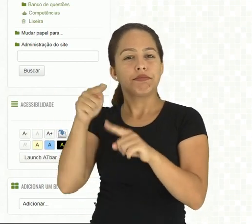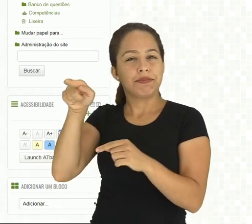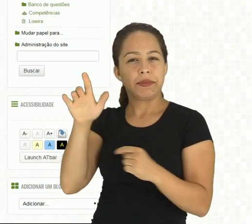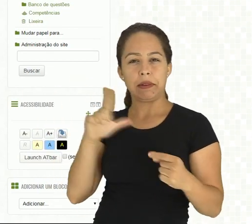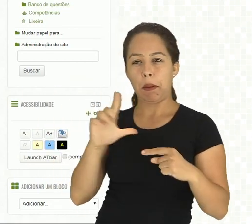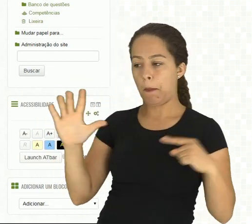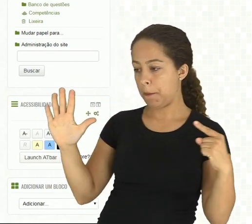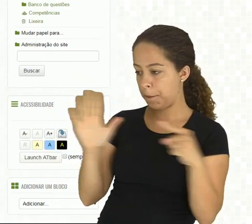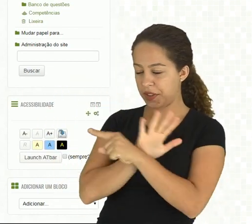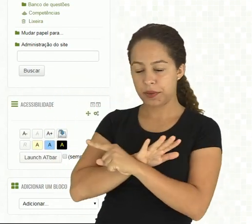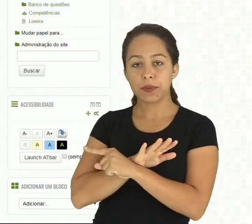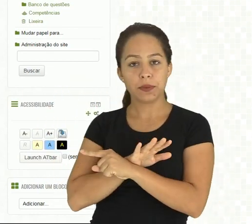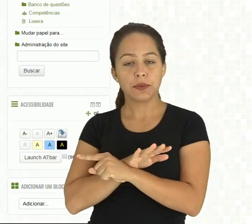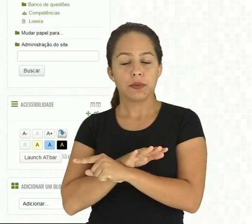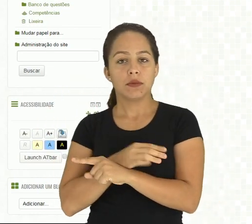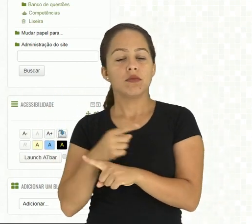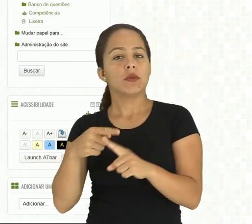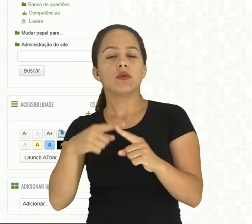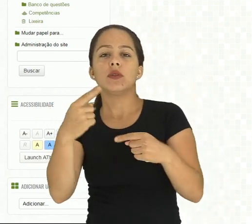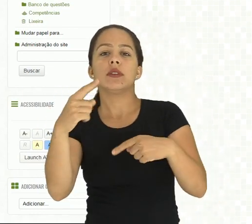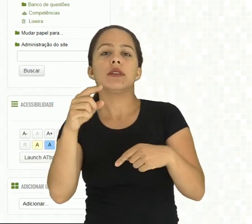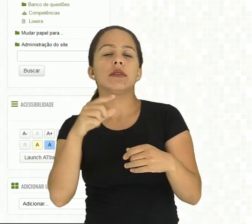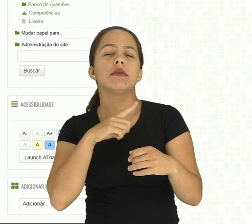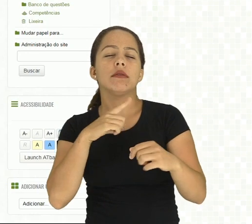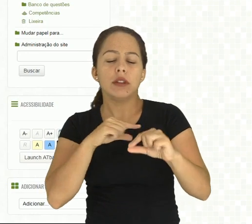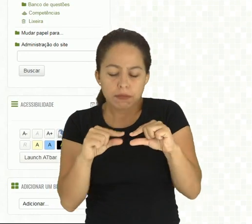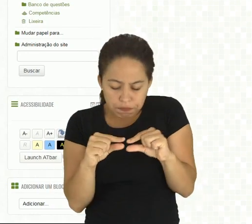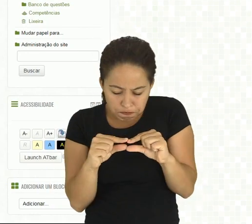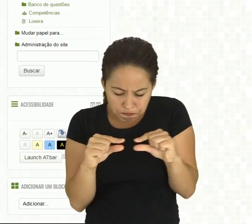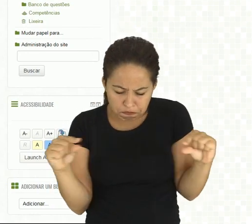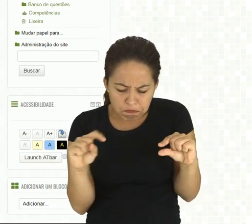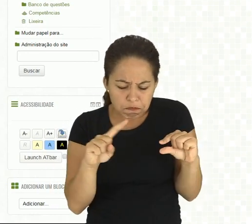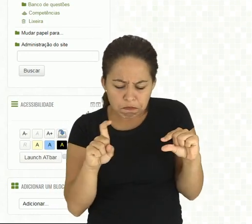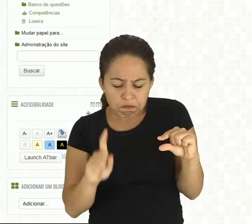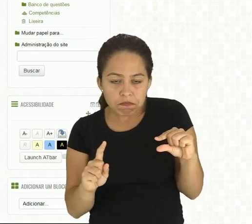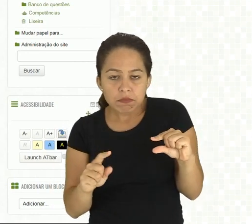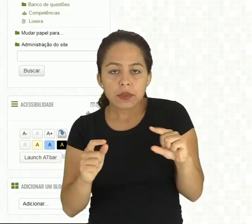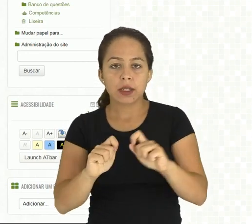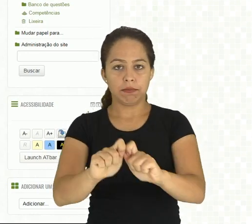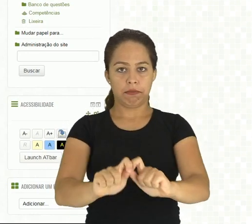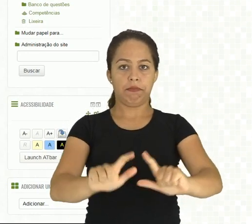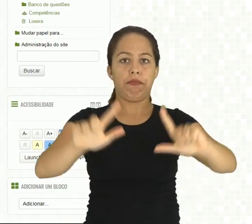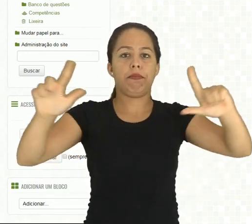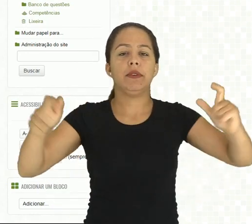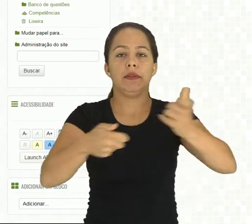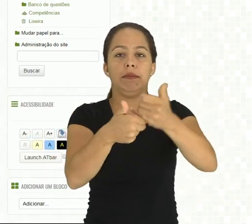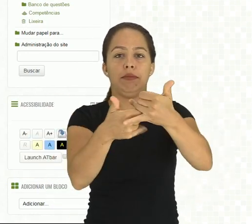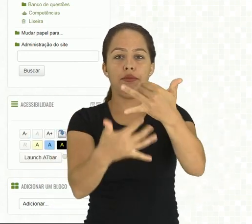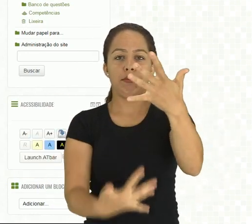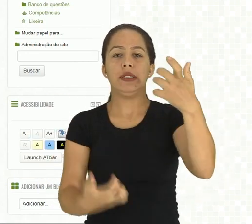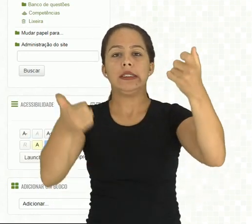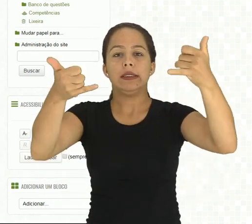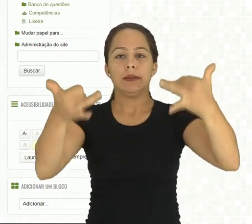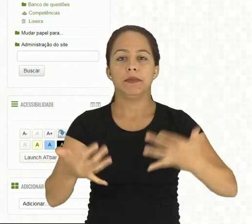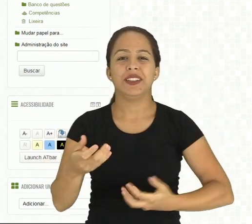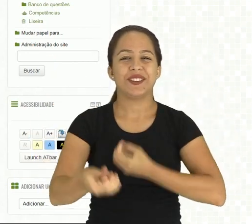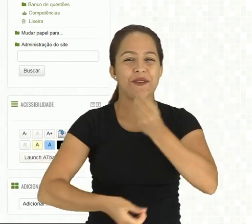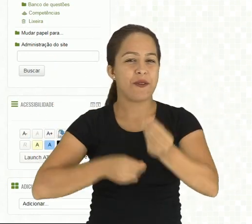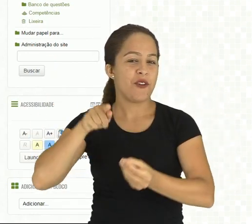perguntinha e você vai ler uma ajuda sobre aquela funcionalidade está